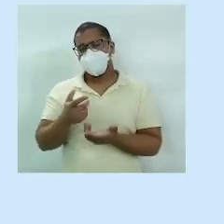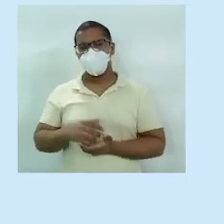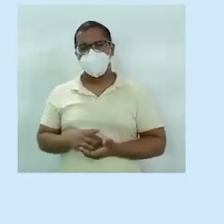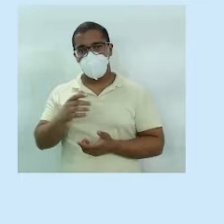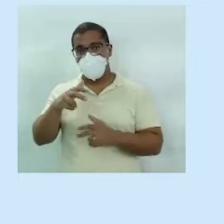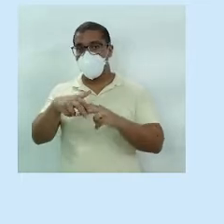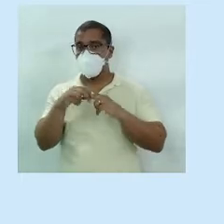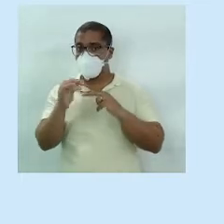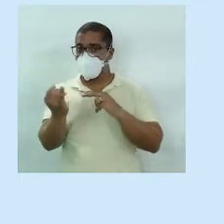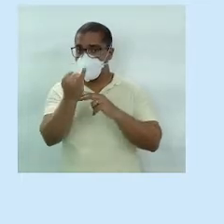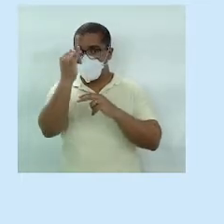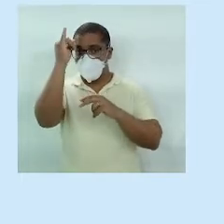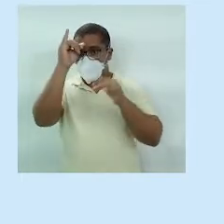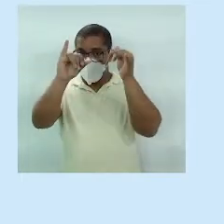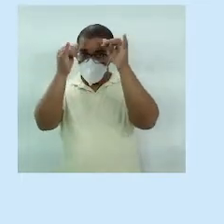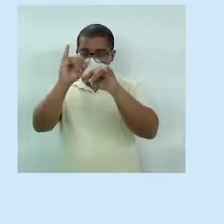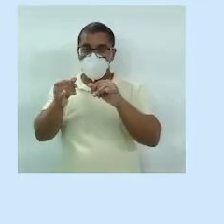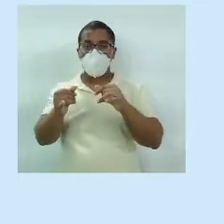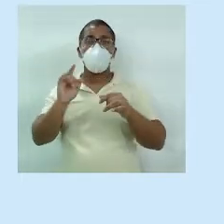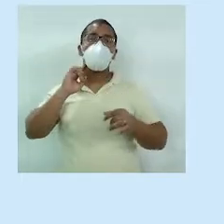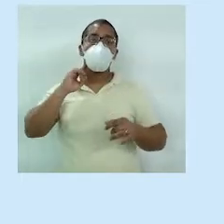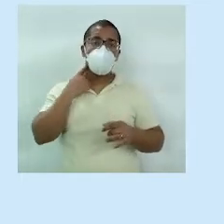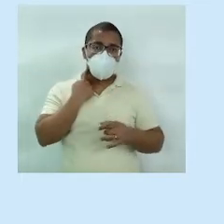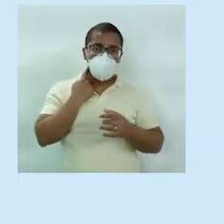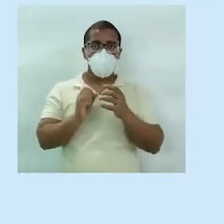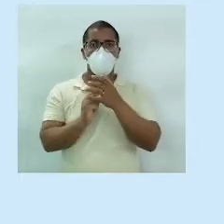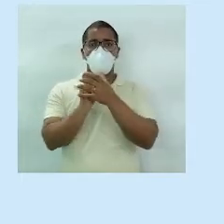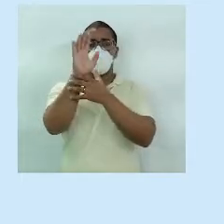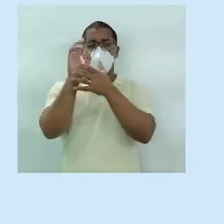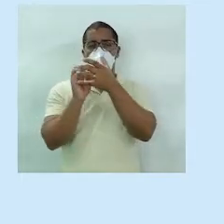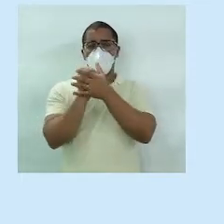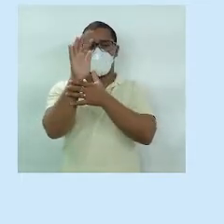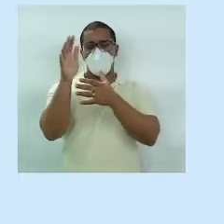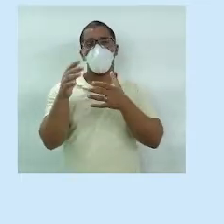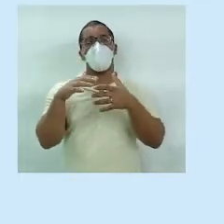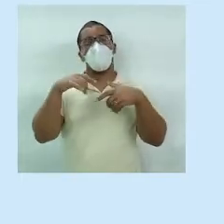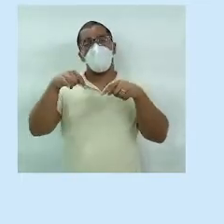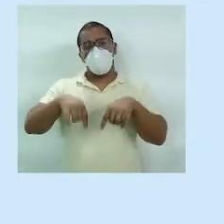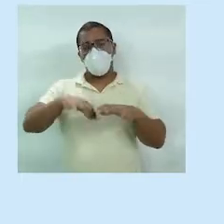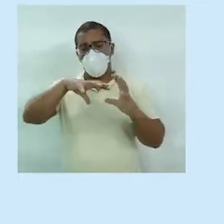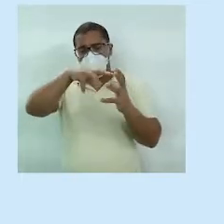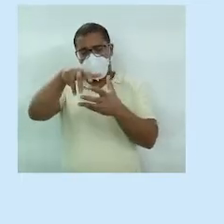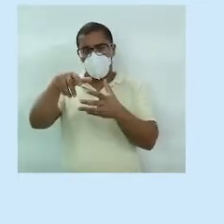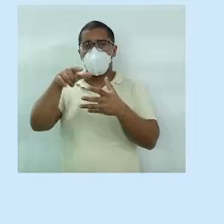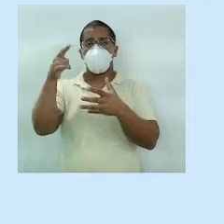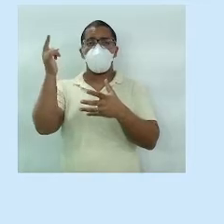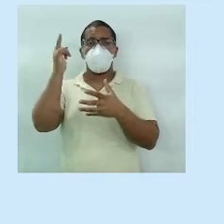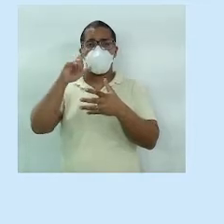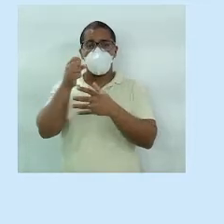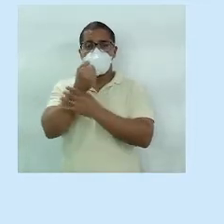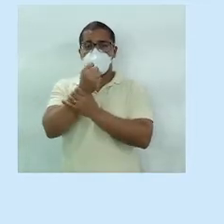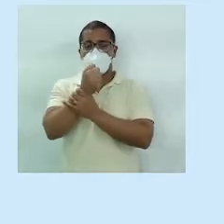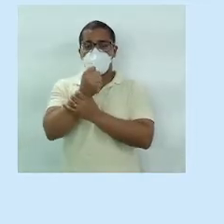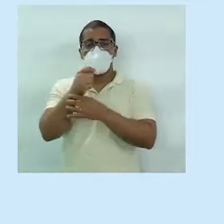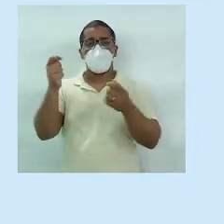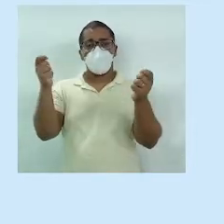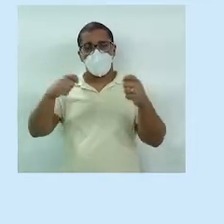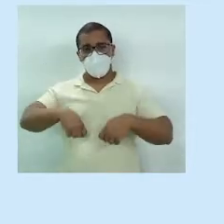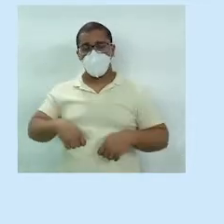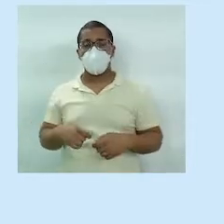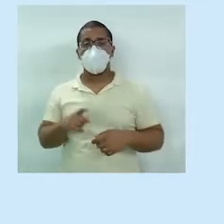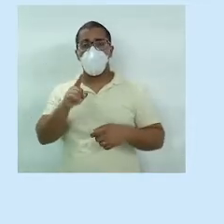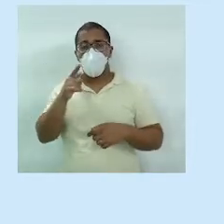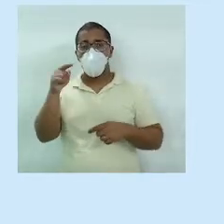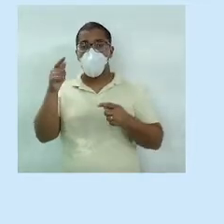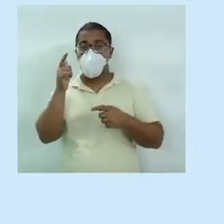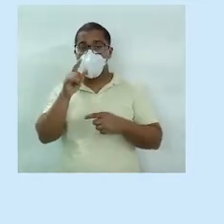do rompimento da camada de ozônio, tá certo? Para poder não deixar que a quantidade de raios ultravioletas atinjam com um grau